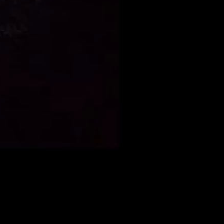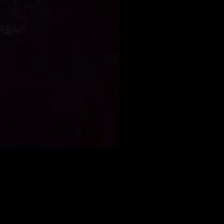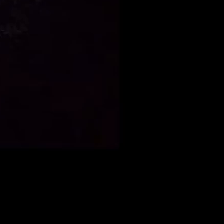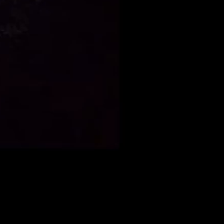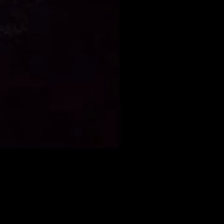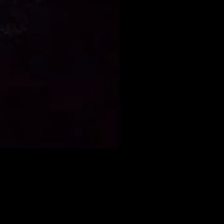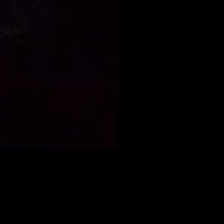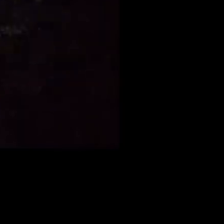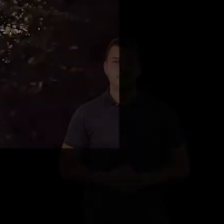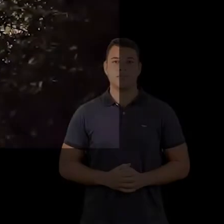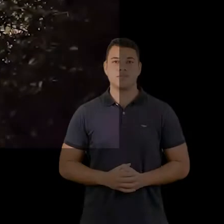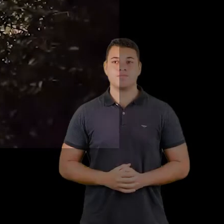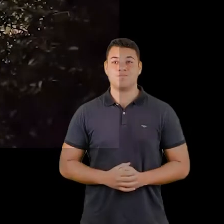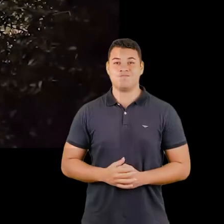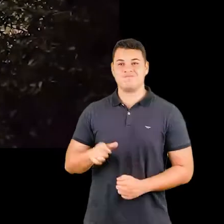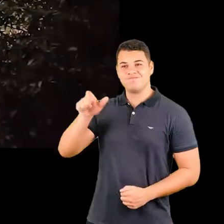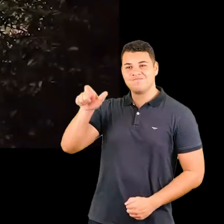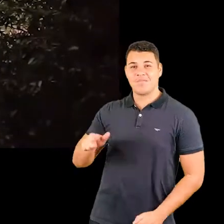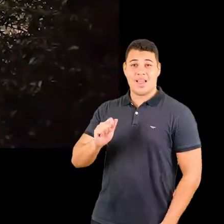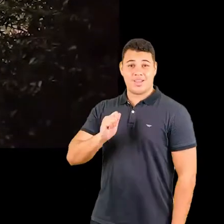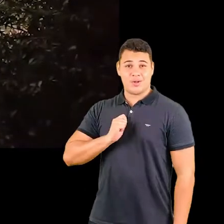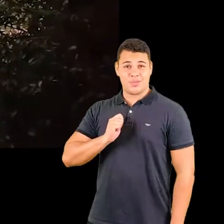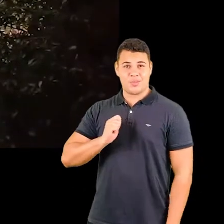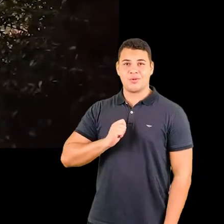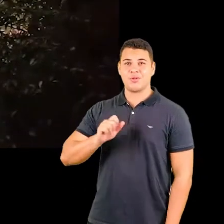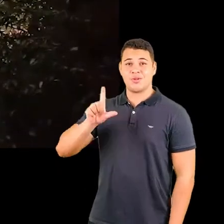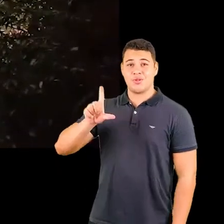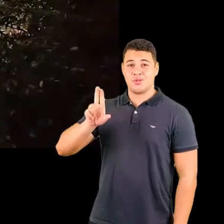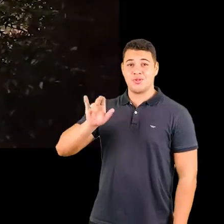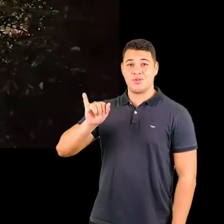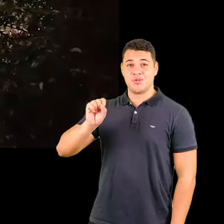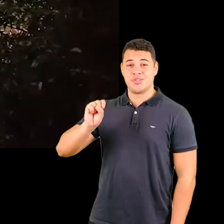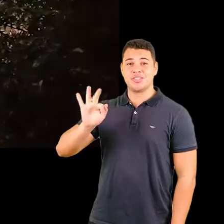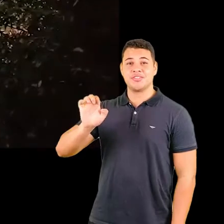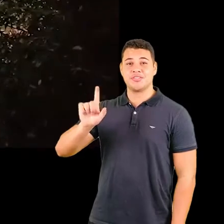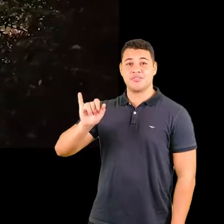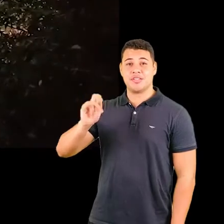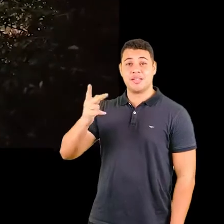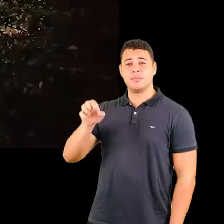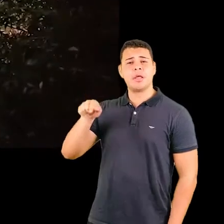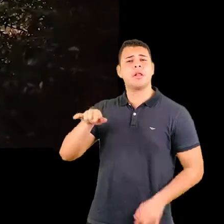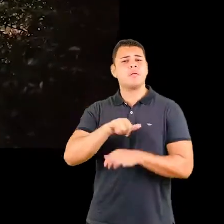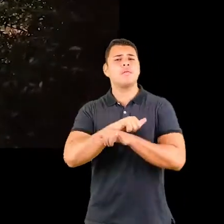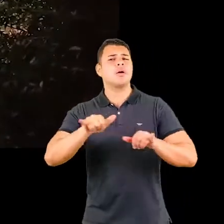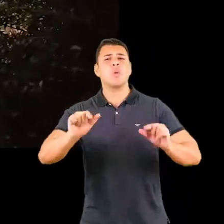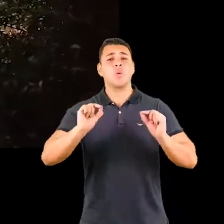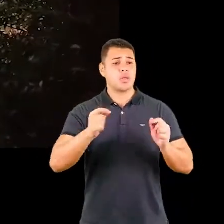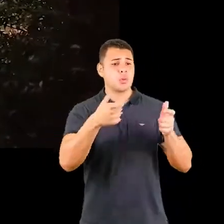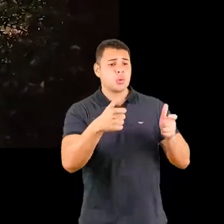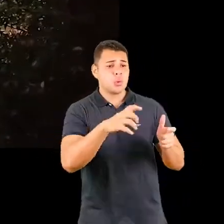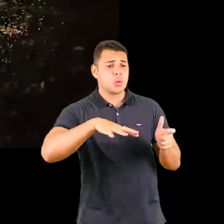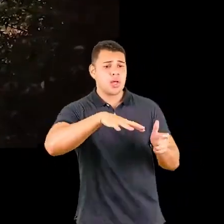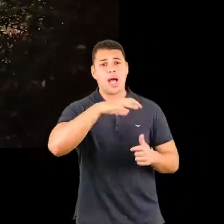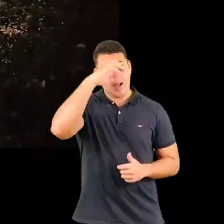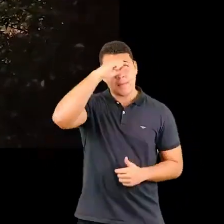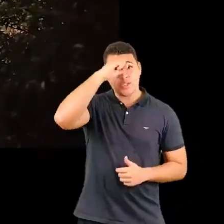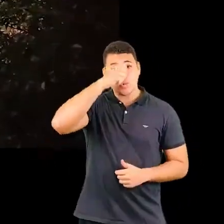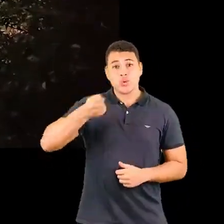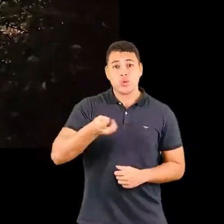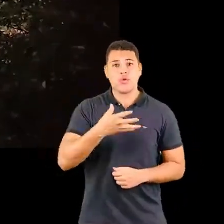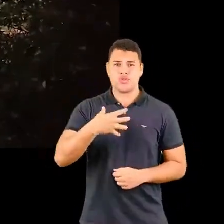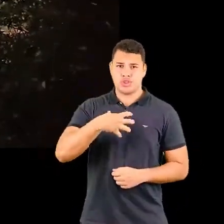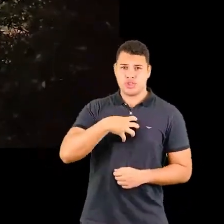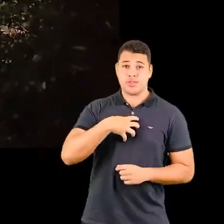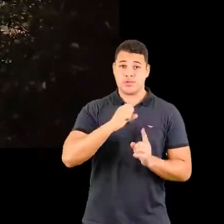branco de uma máquina pá-carregadeira. Parafraseando o antropólogo Luiz Felipe, nesses locais aprendi uma